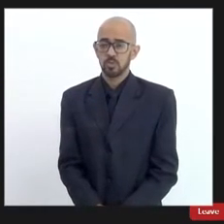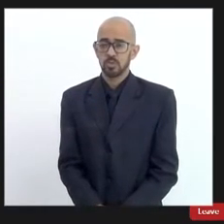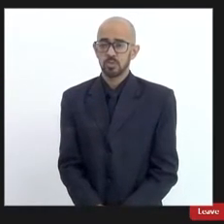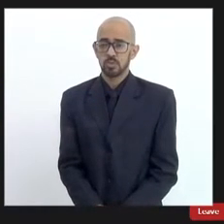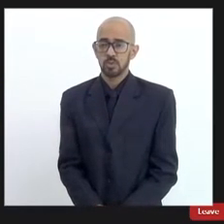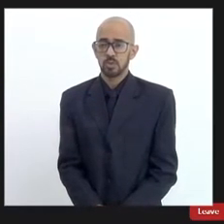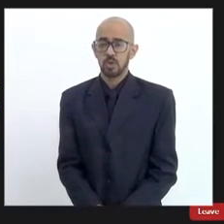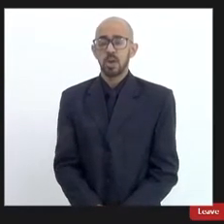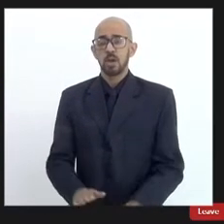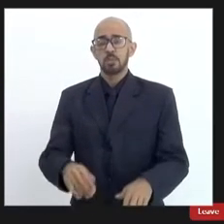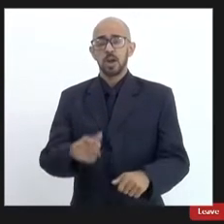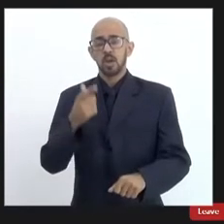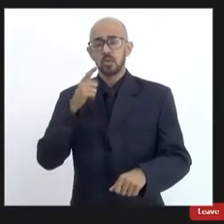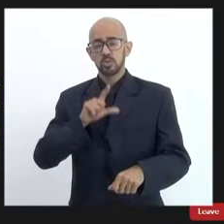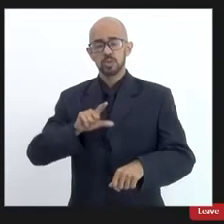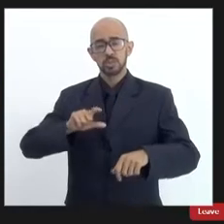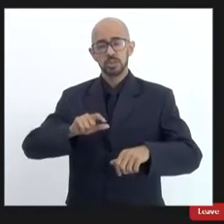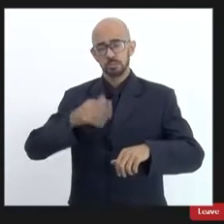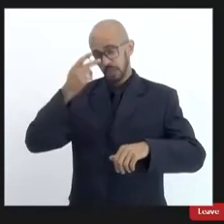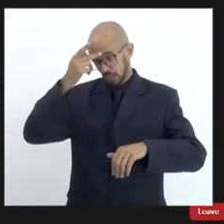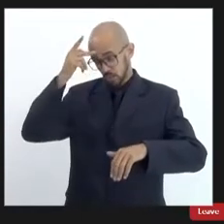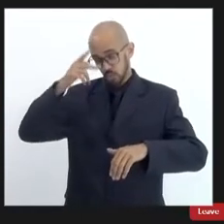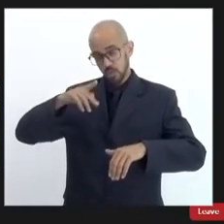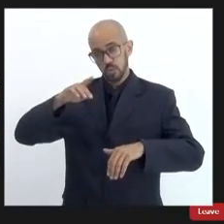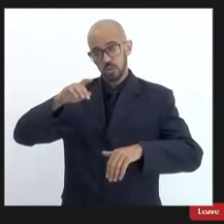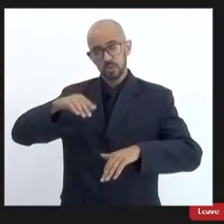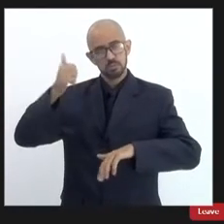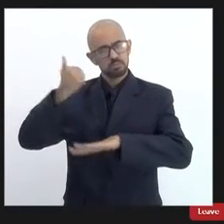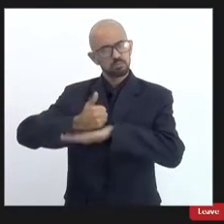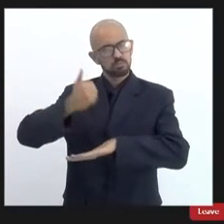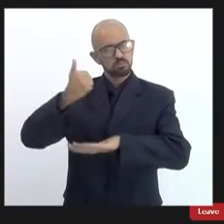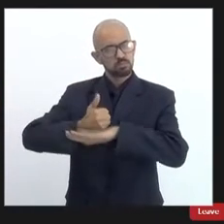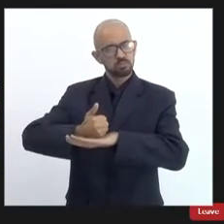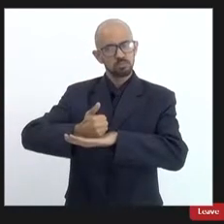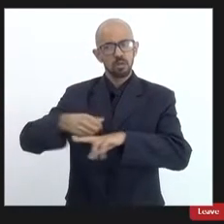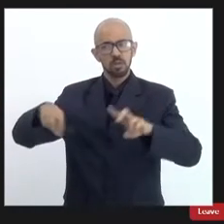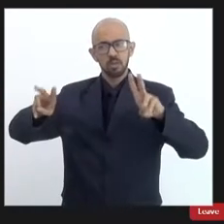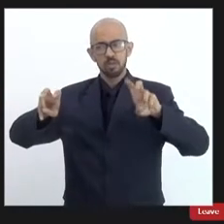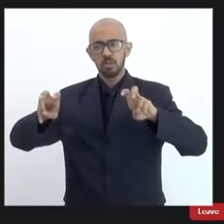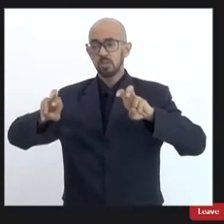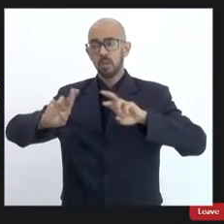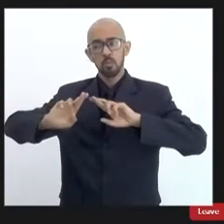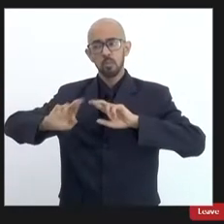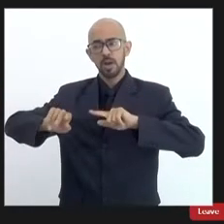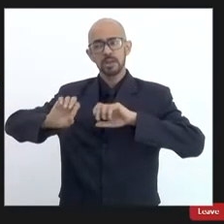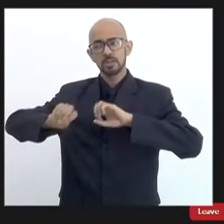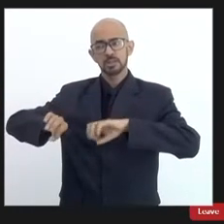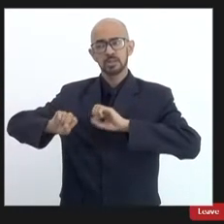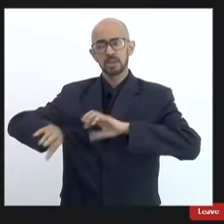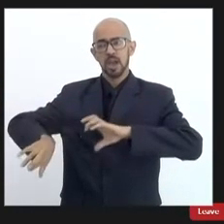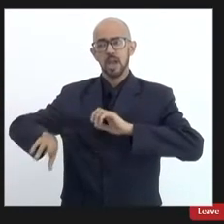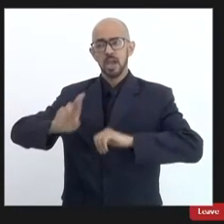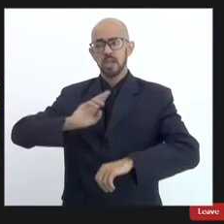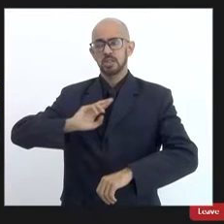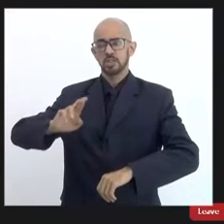poder ser especialista nesse tema. Né? Precisa formar gente, mas não é ensinar religião, é entender o contexto que é a